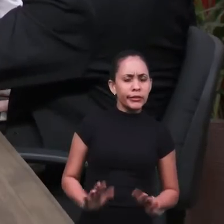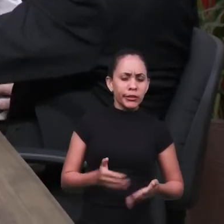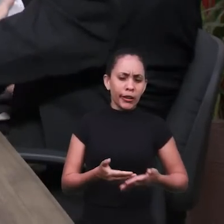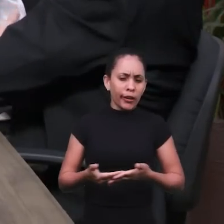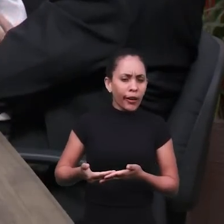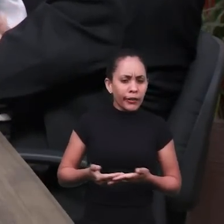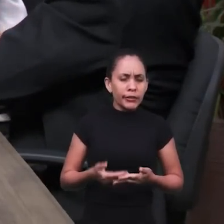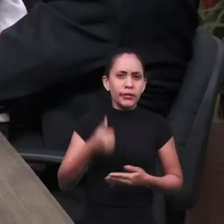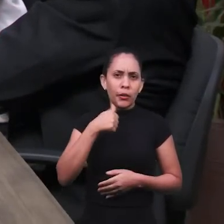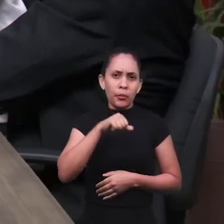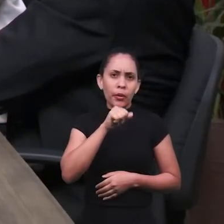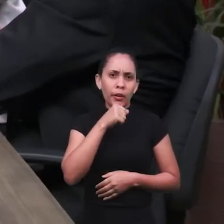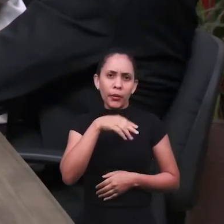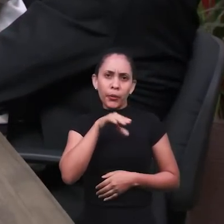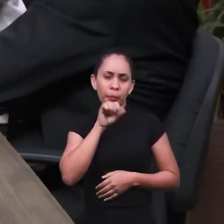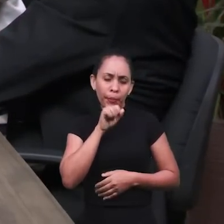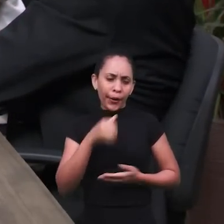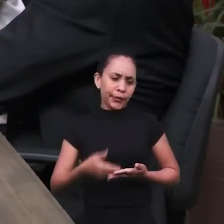infância. A vida